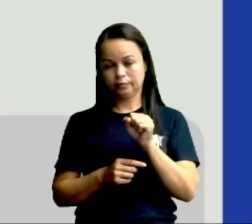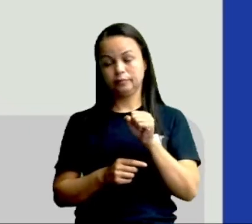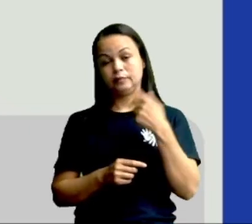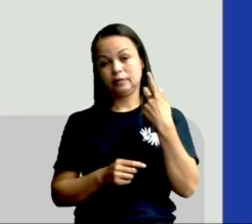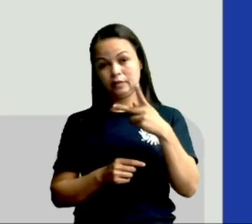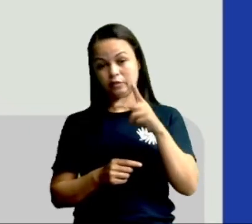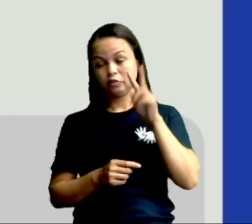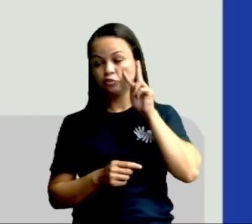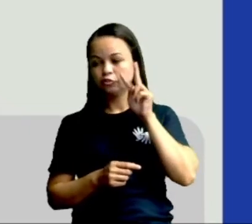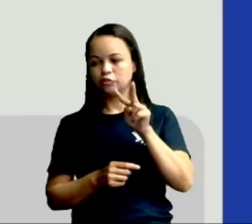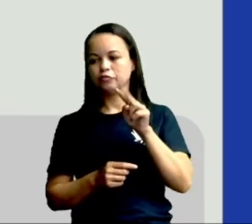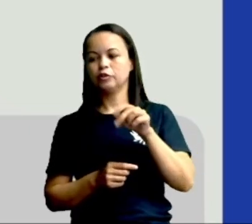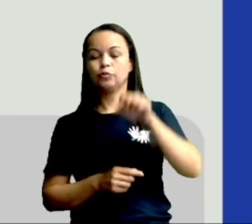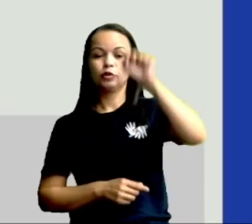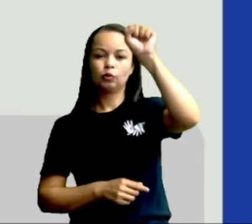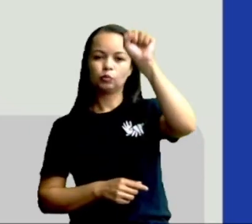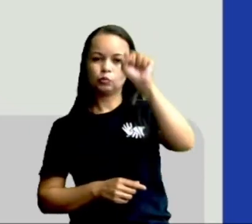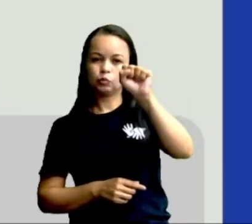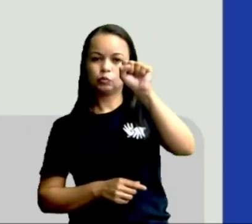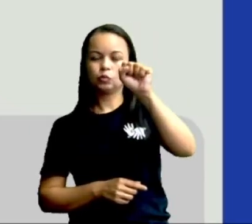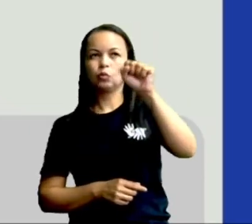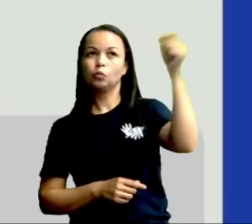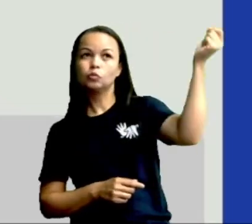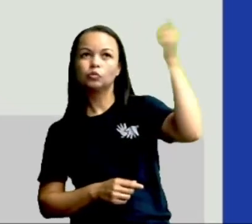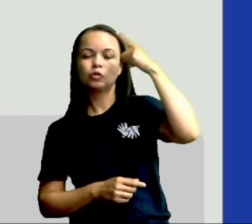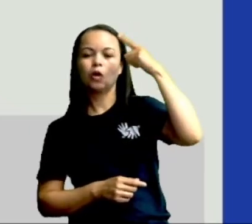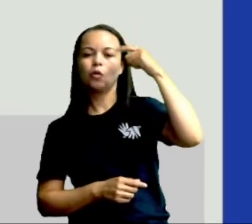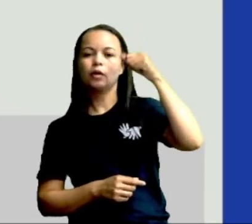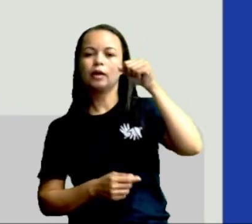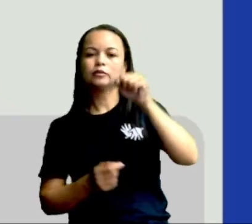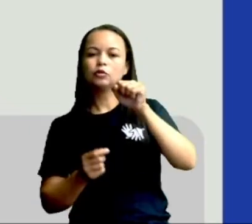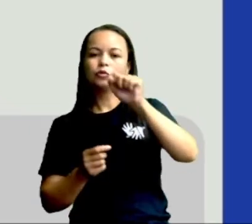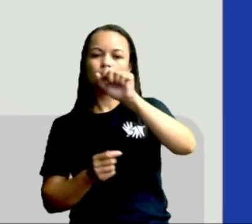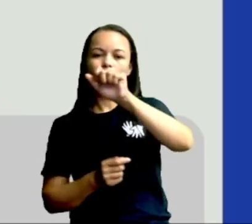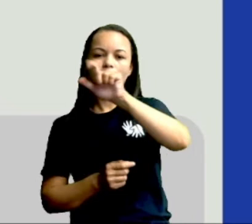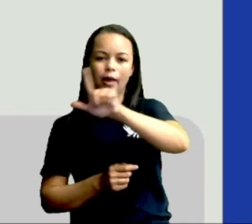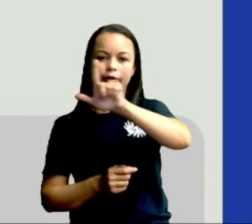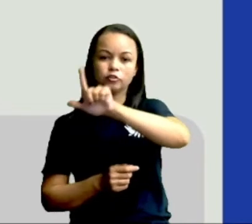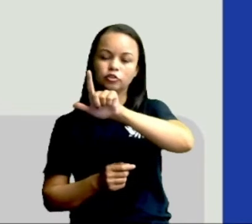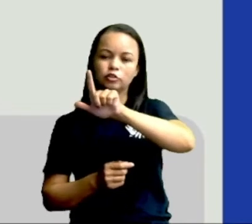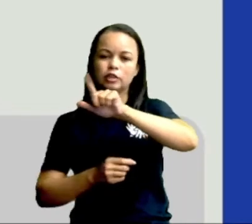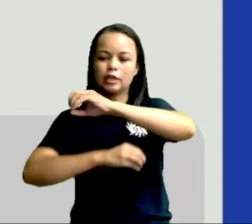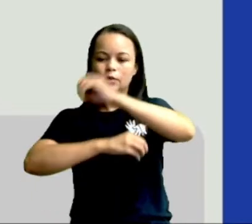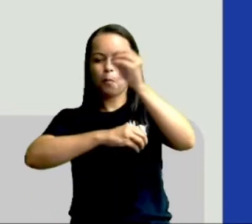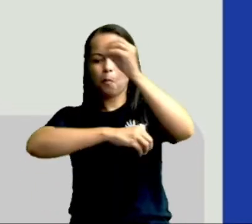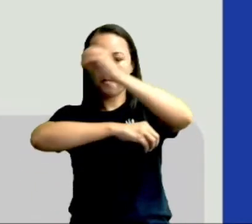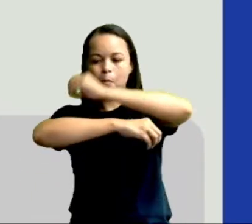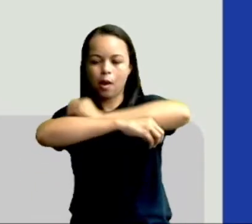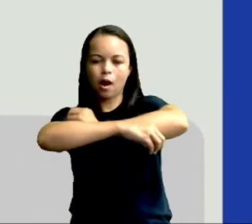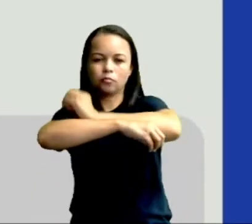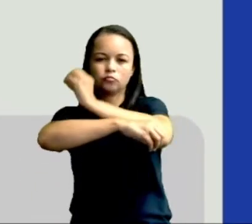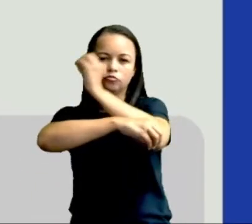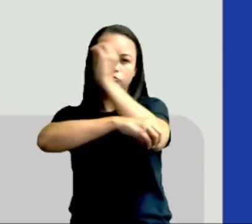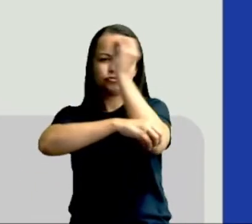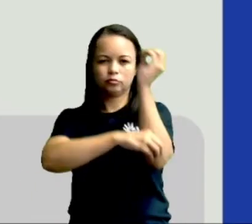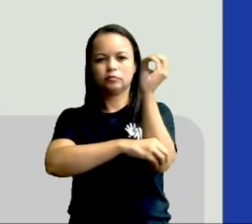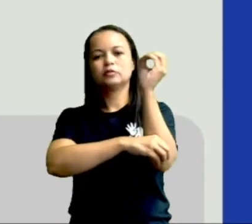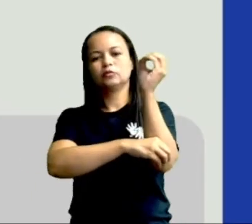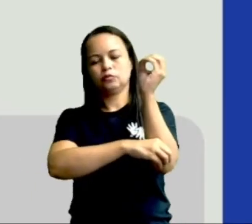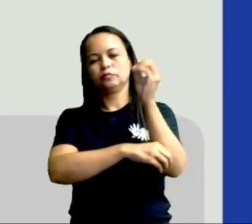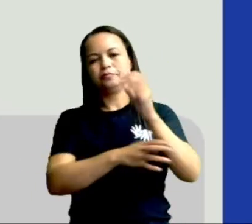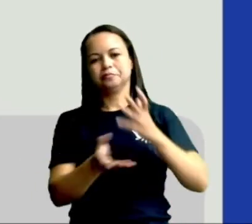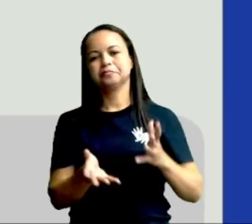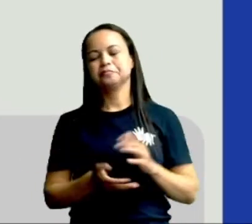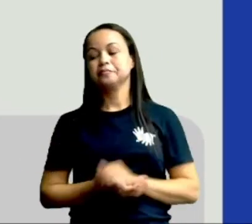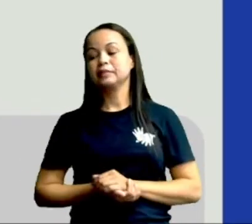a gente viu que o Sol, né, ele sempre nasce no leste e se põe no oeste. Às vezes, durante